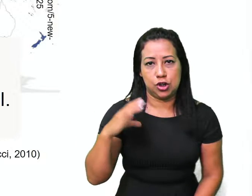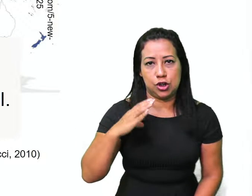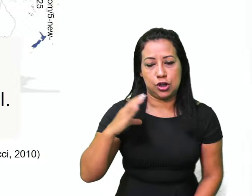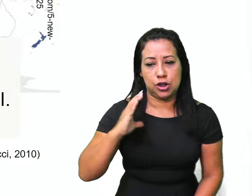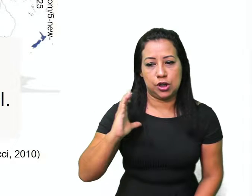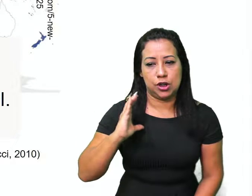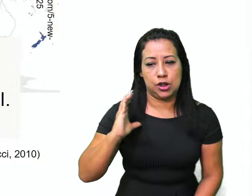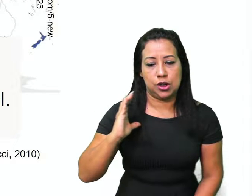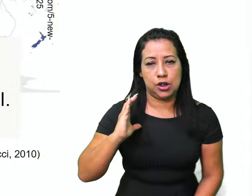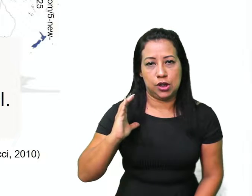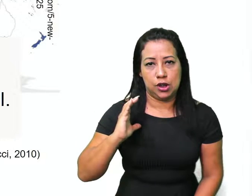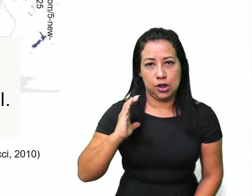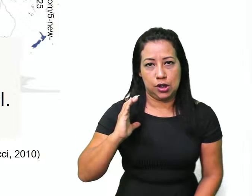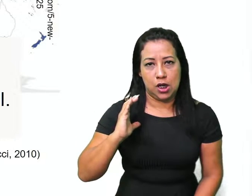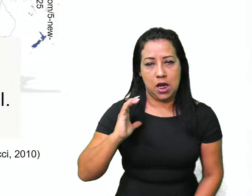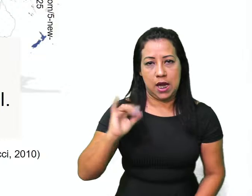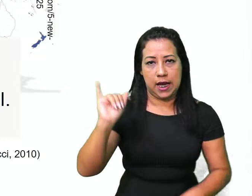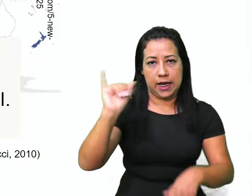claro.